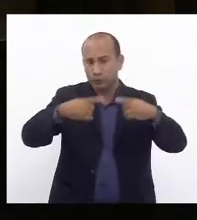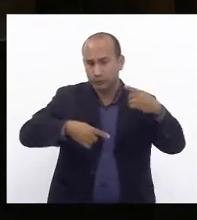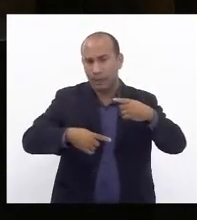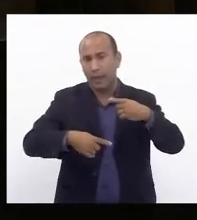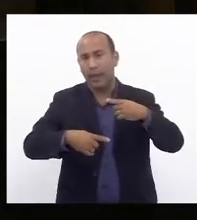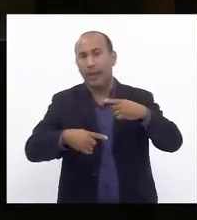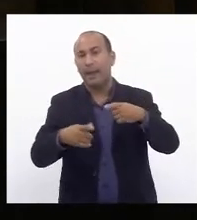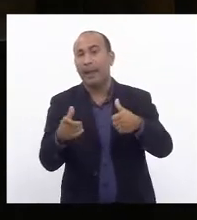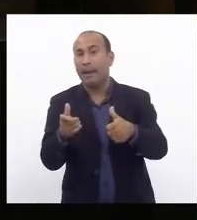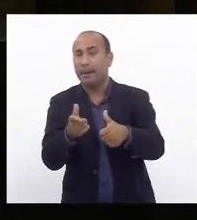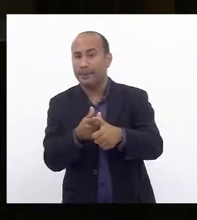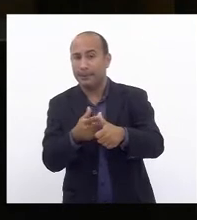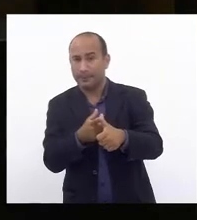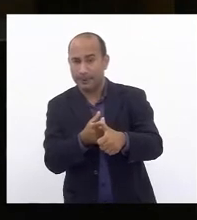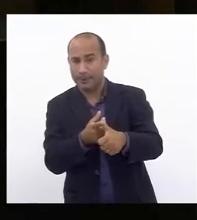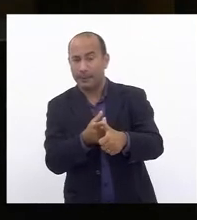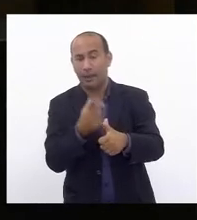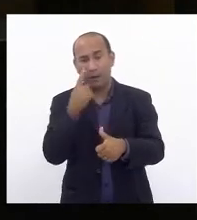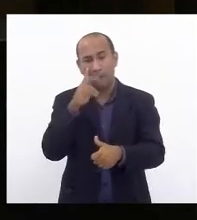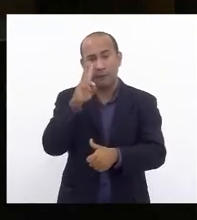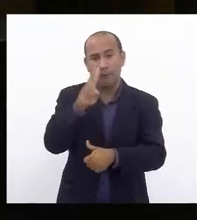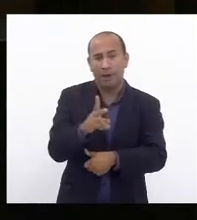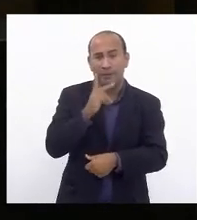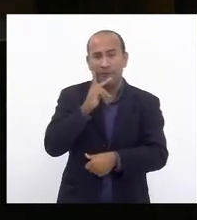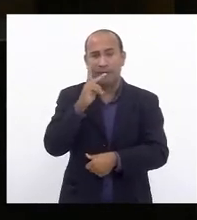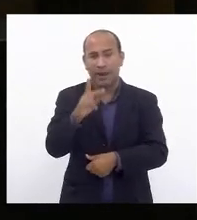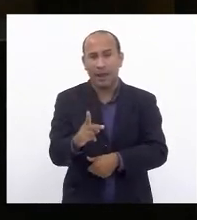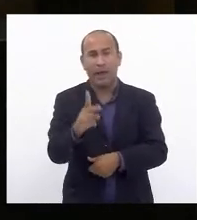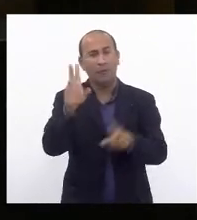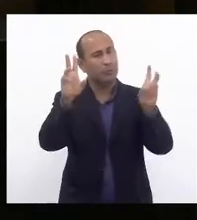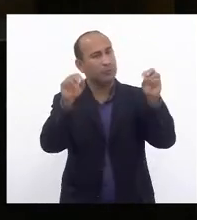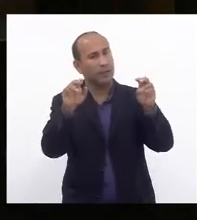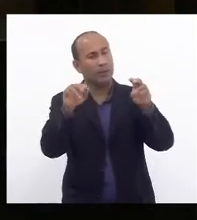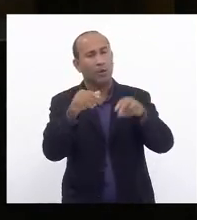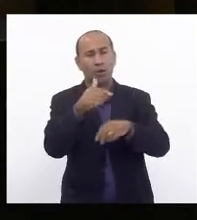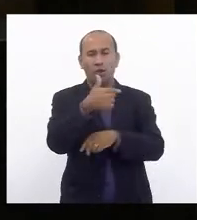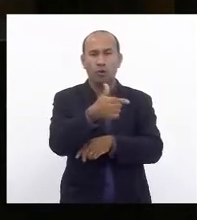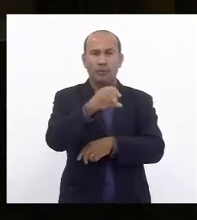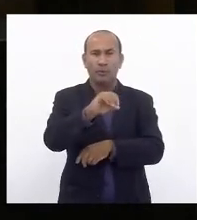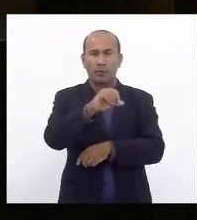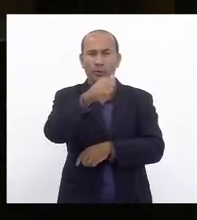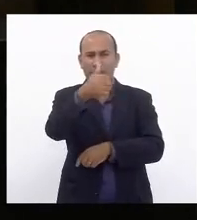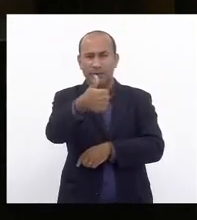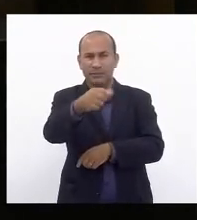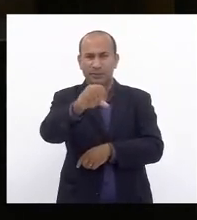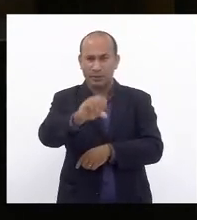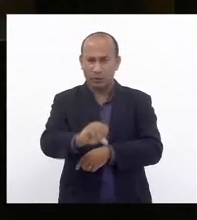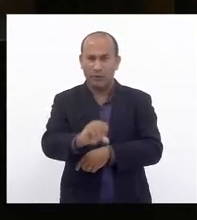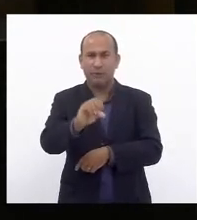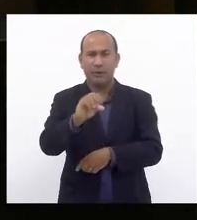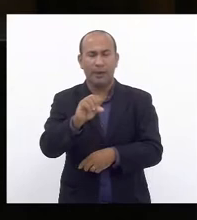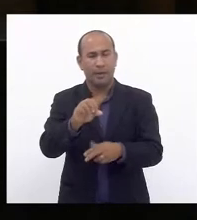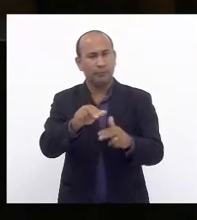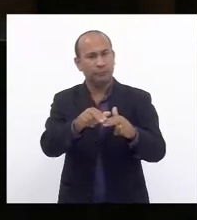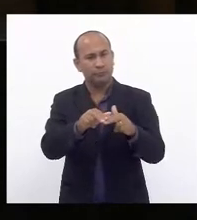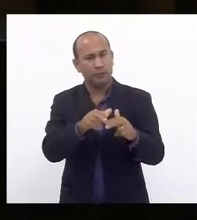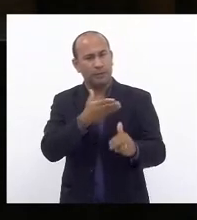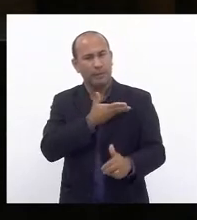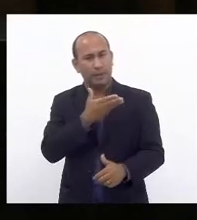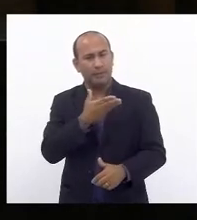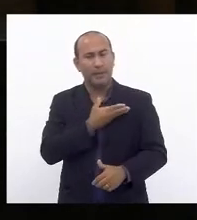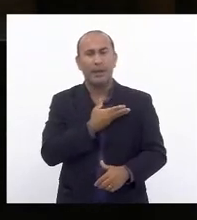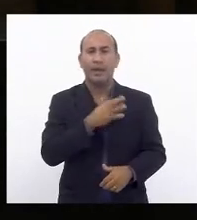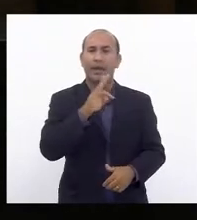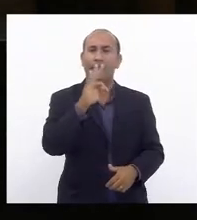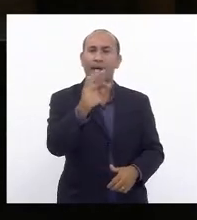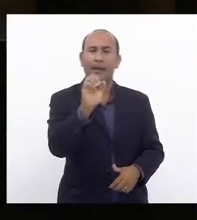vez que eu ouvi falar de maneira científica sobre esse tema foi em 2019, através da minha amiga, deputada Tabata Amaral, que é